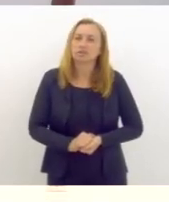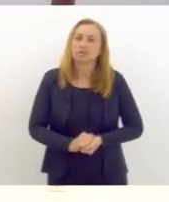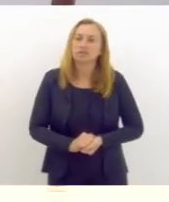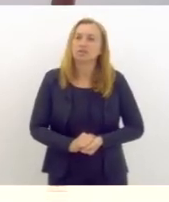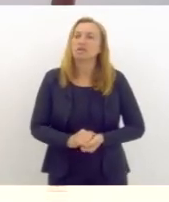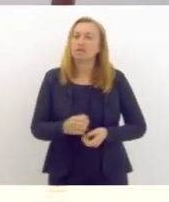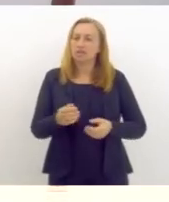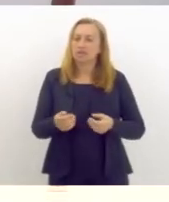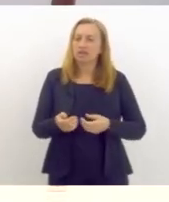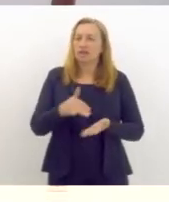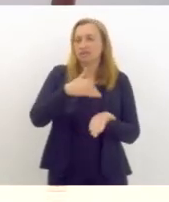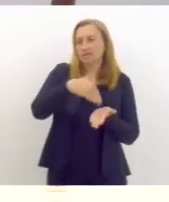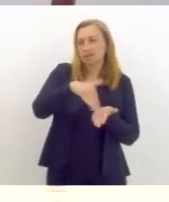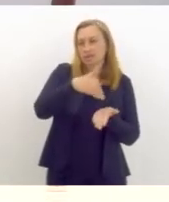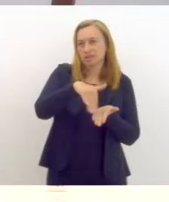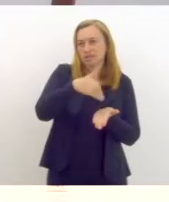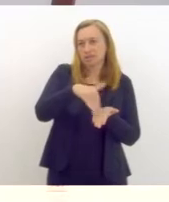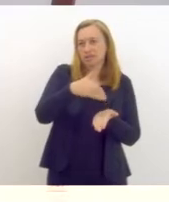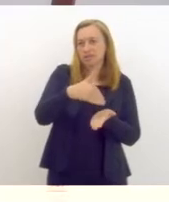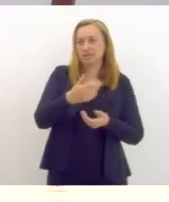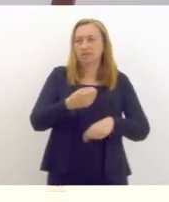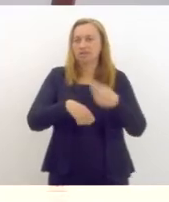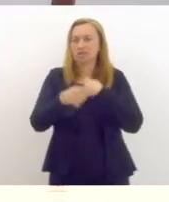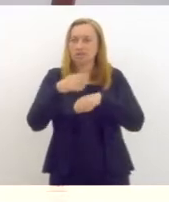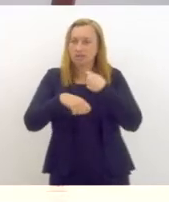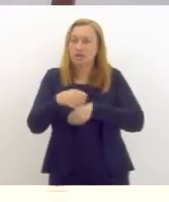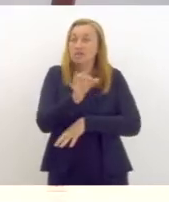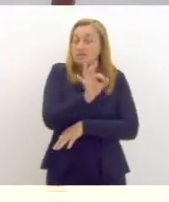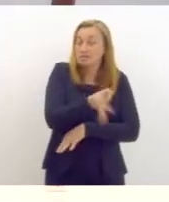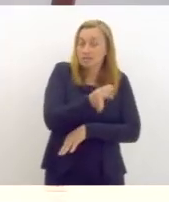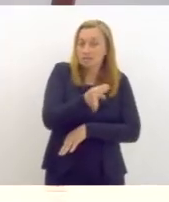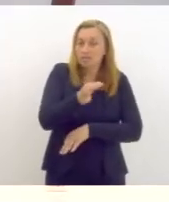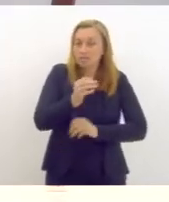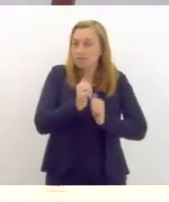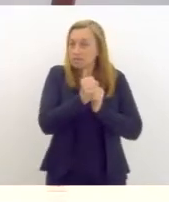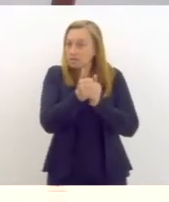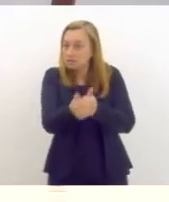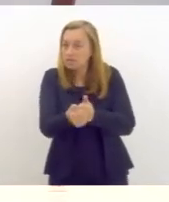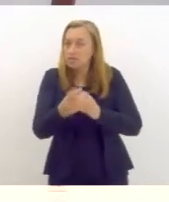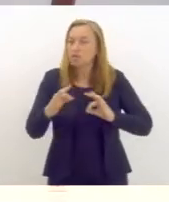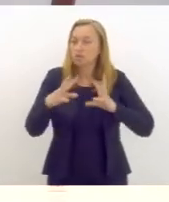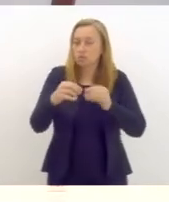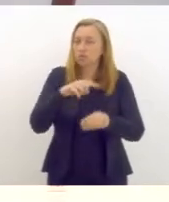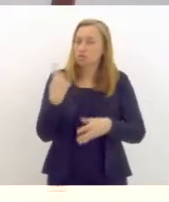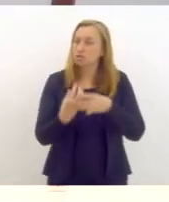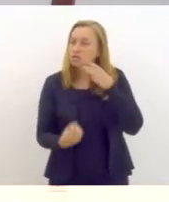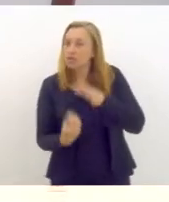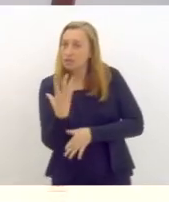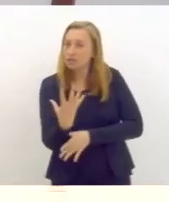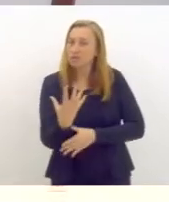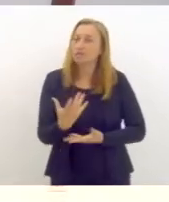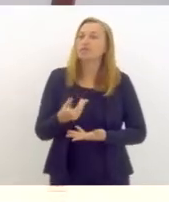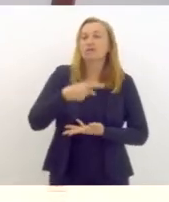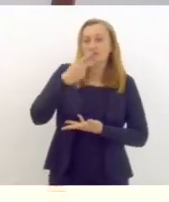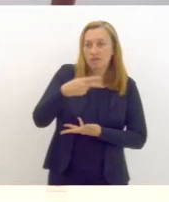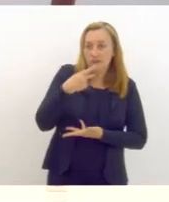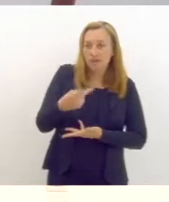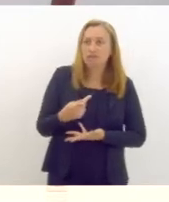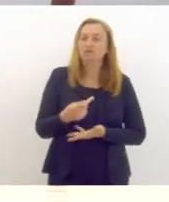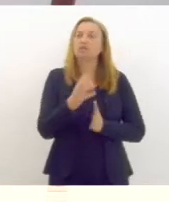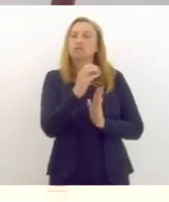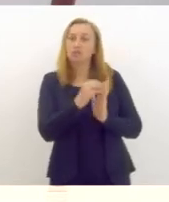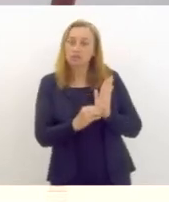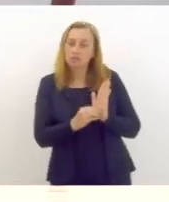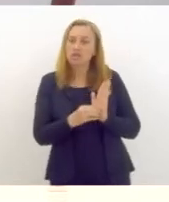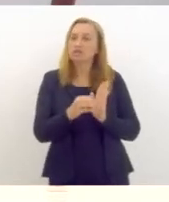de Administração Penitenciária da SEAP Por Exemplo foi exatamente na linha daquilo que a gente estava construindo dizendo por Ofício